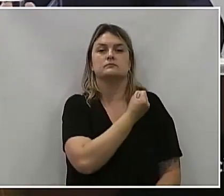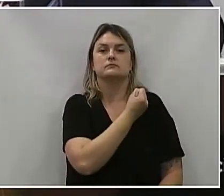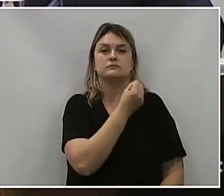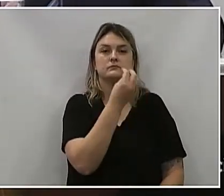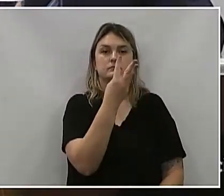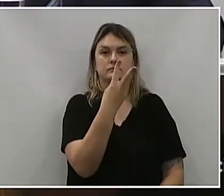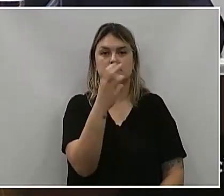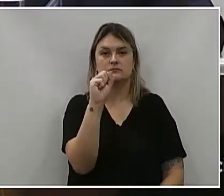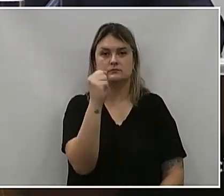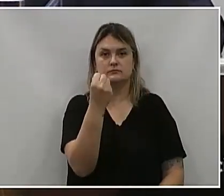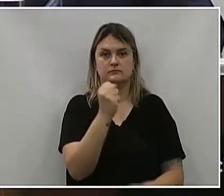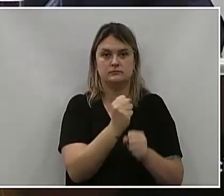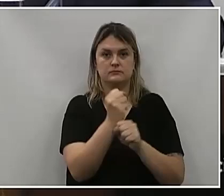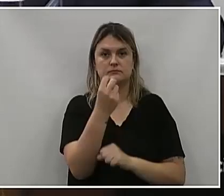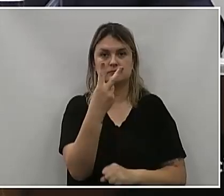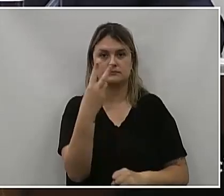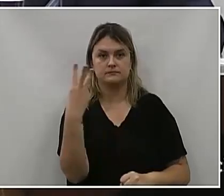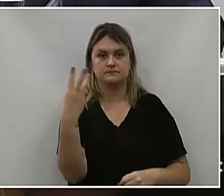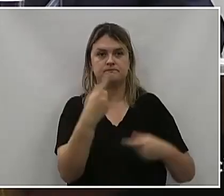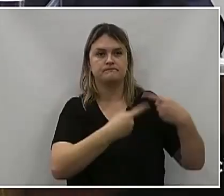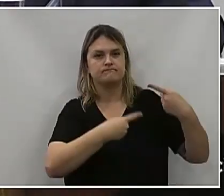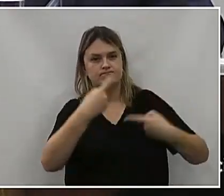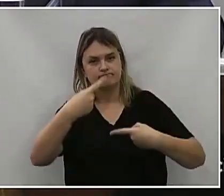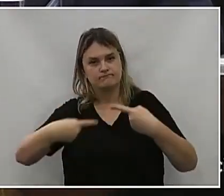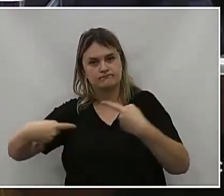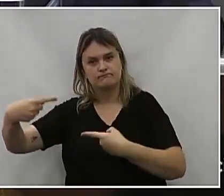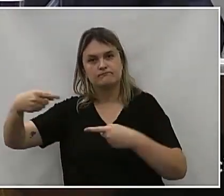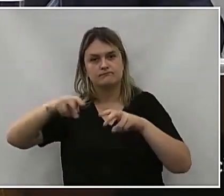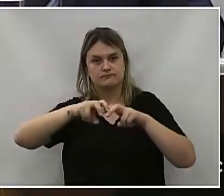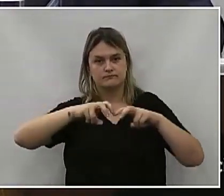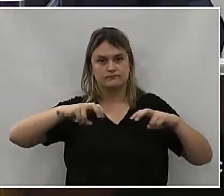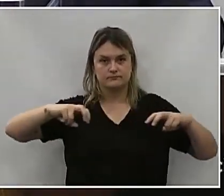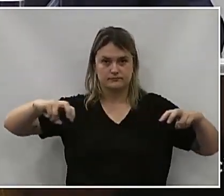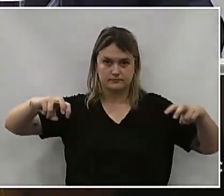de número 38 de 2023 para apreciação no plenário.